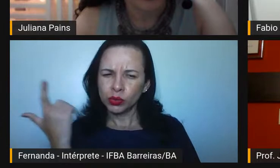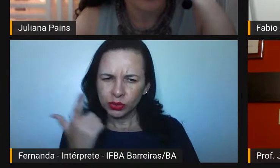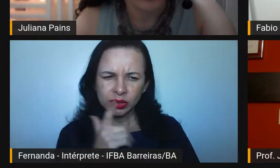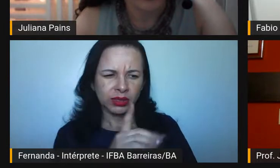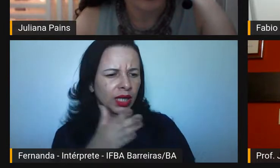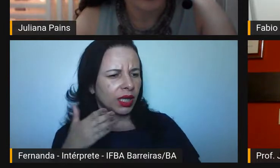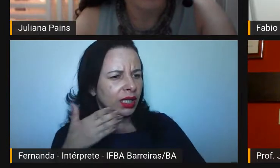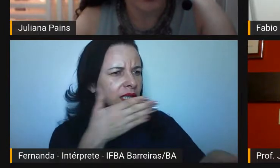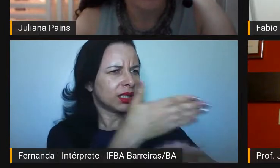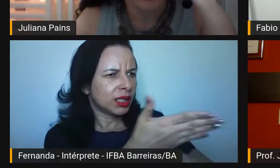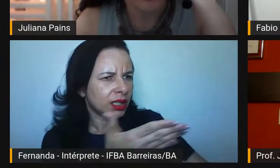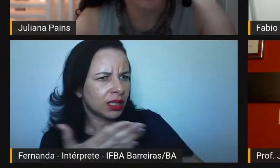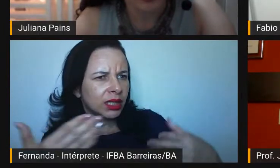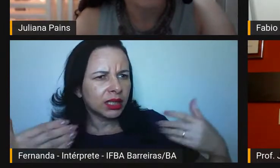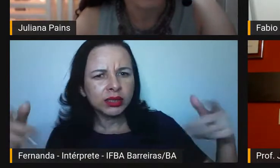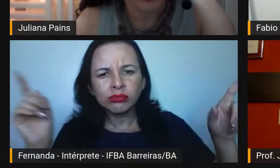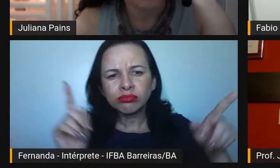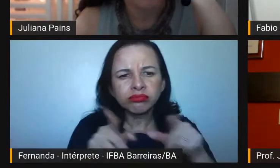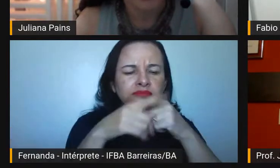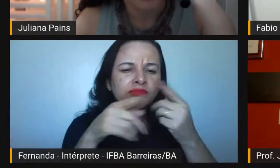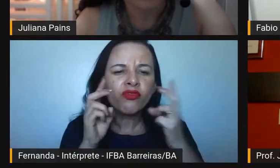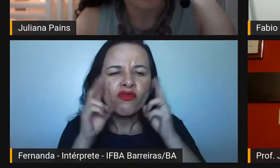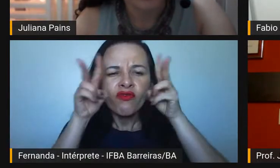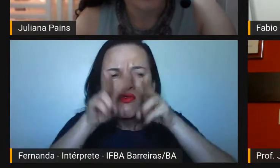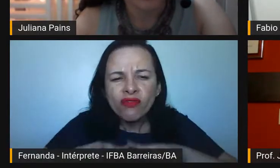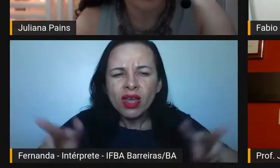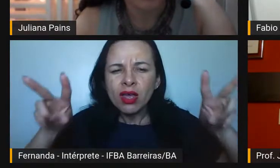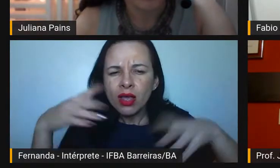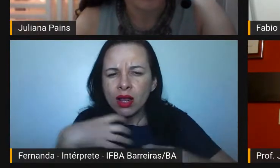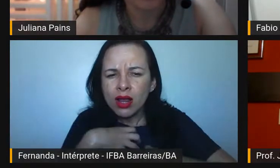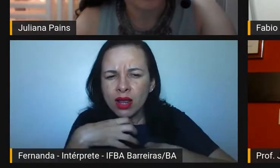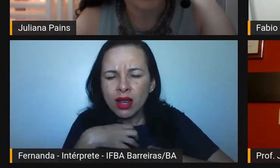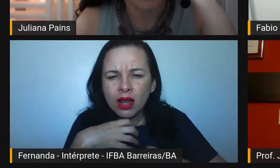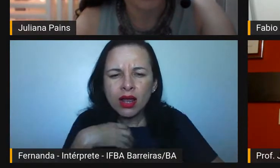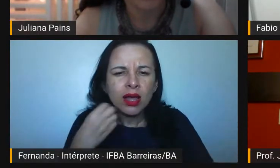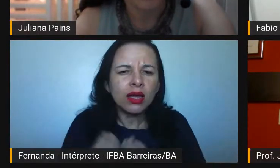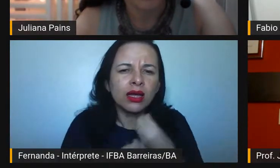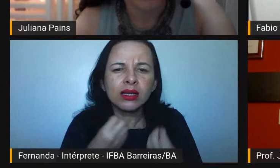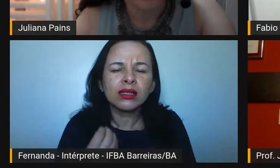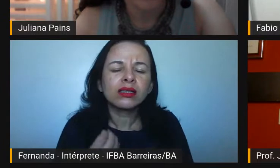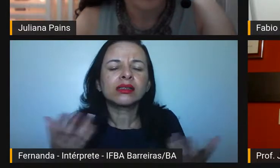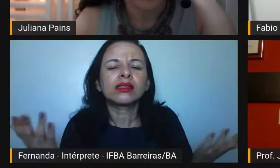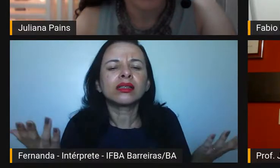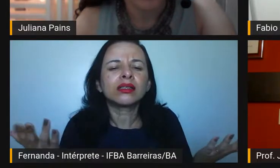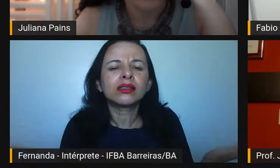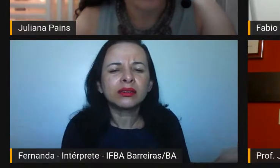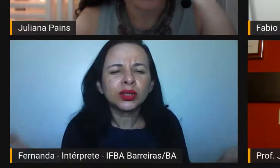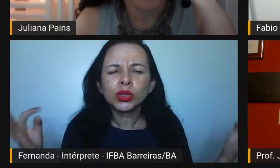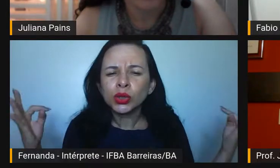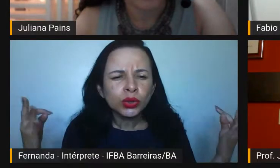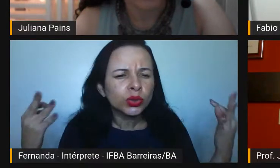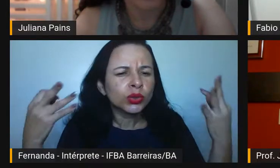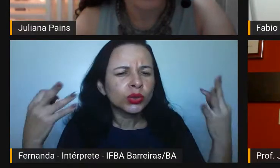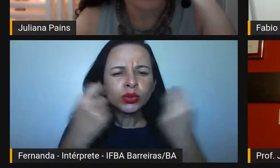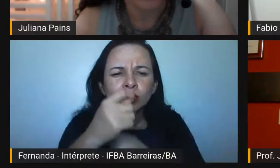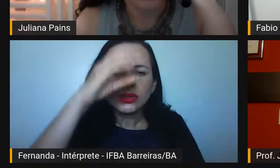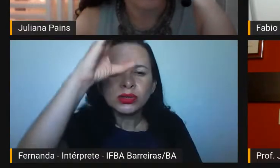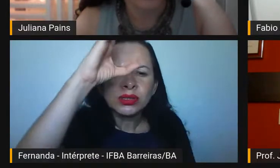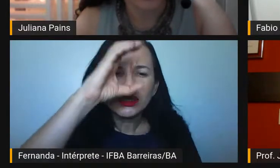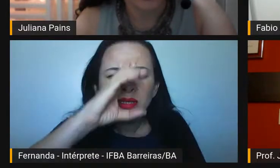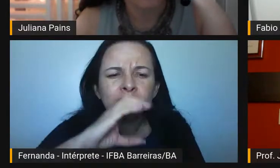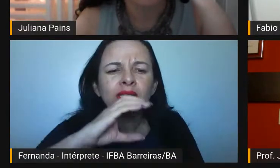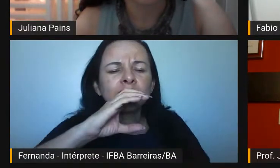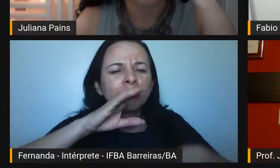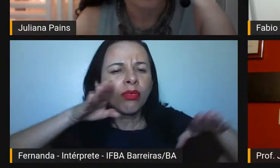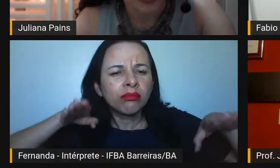conseguiram vê-lo ouvi-lo ou seja de tornar tornarmos todos os cidadãos realmente iguais